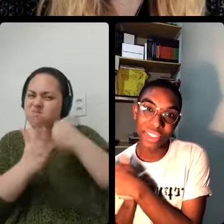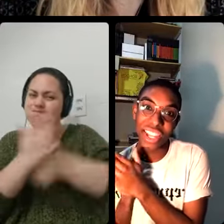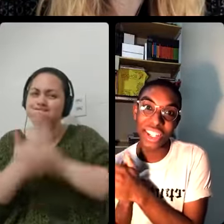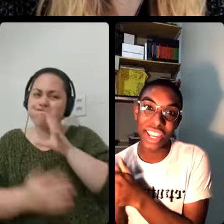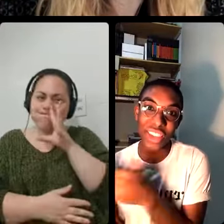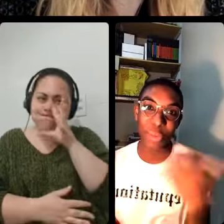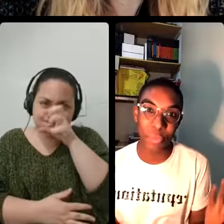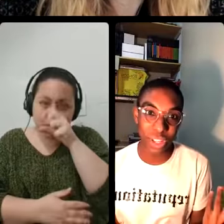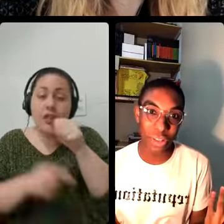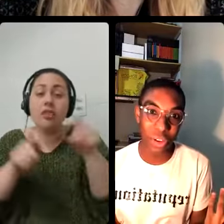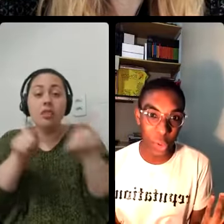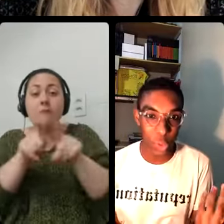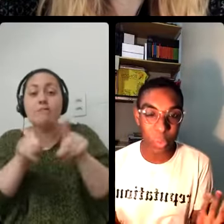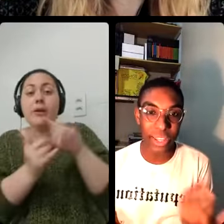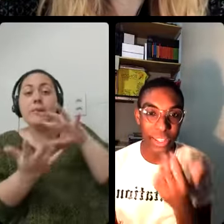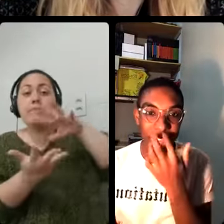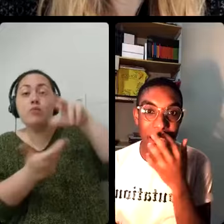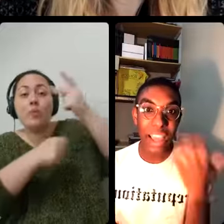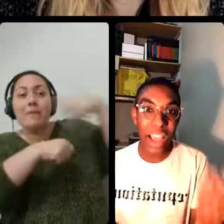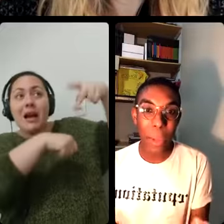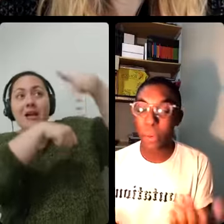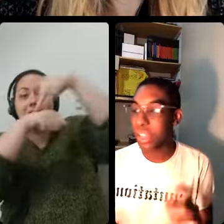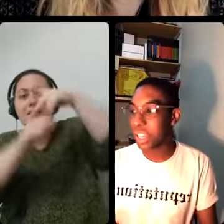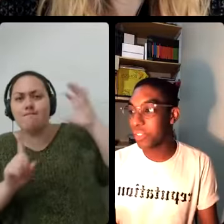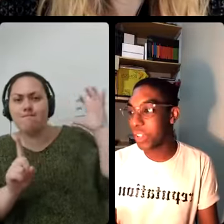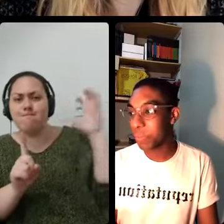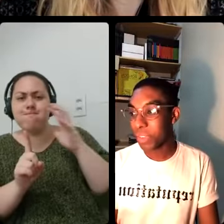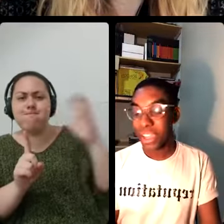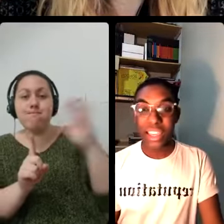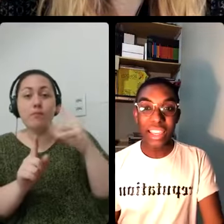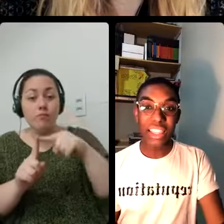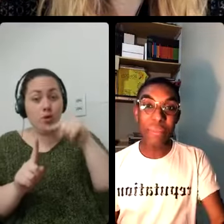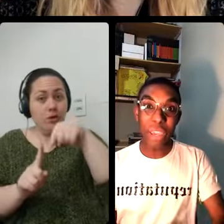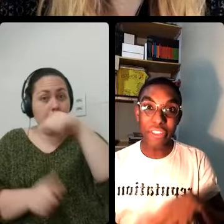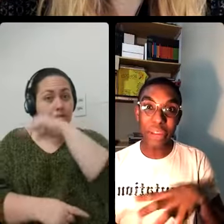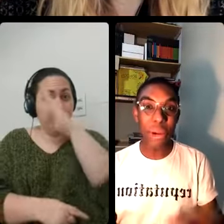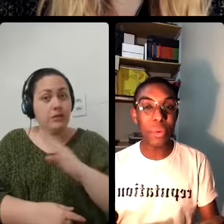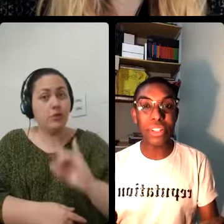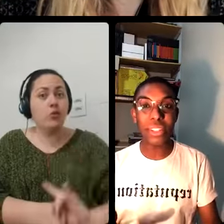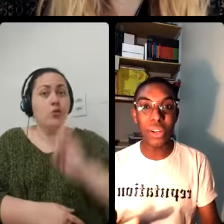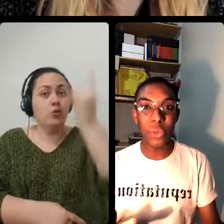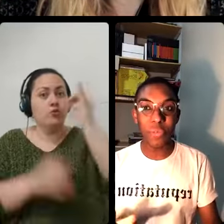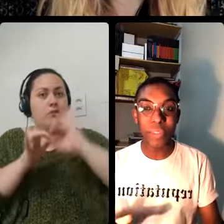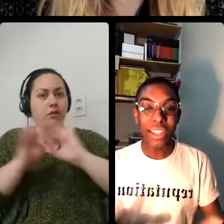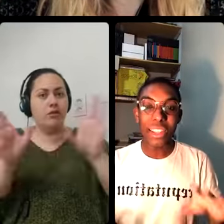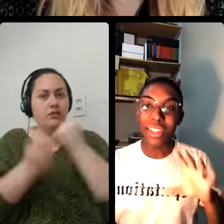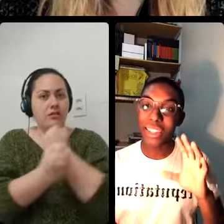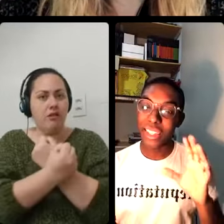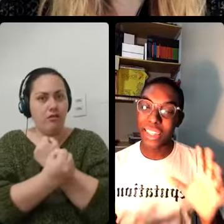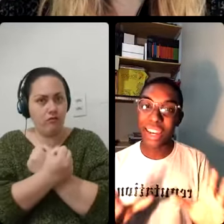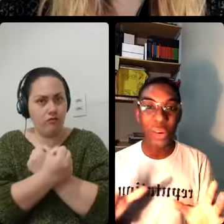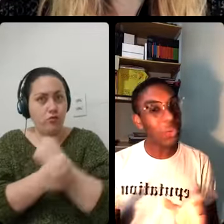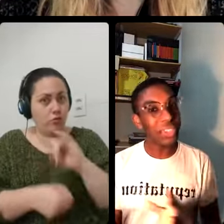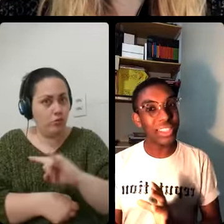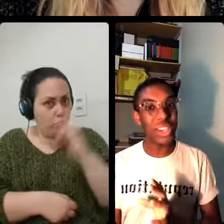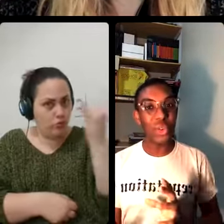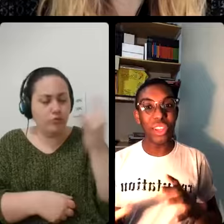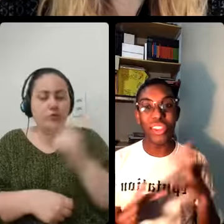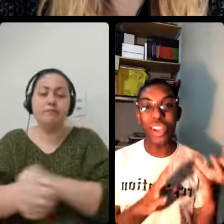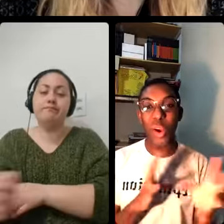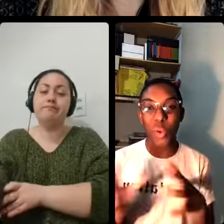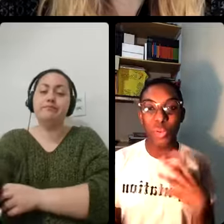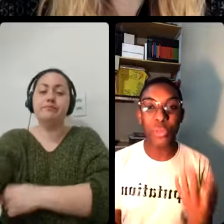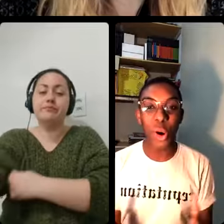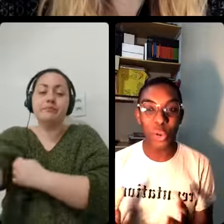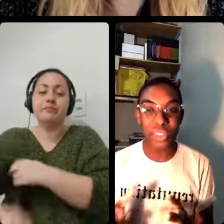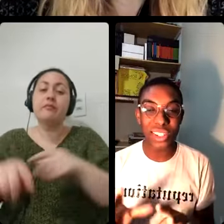mundial, né, já que o Brasil foi o último país a abolir a escravidão. E também foi uma abolição que ela aconteceu